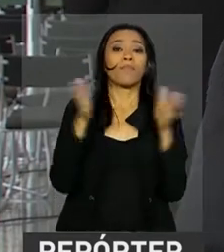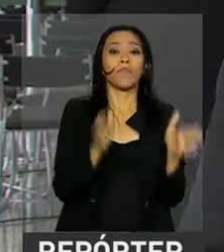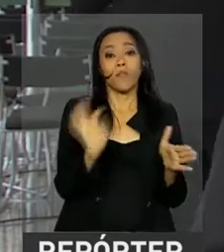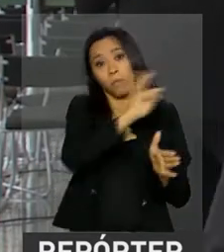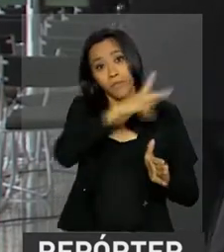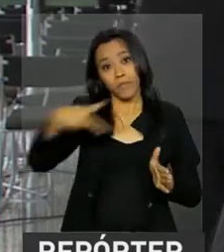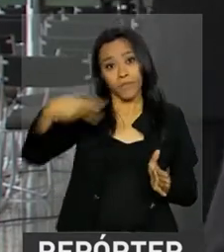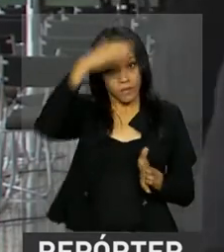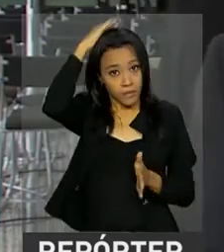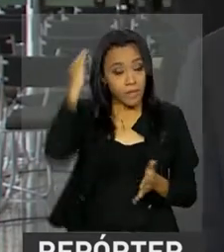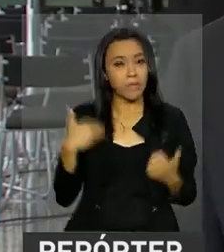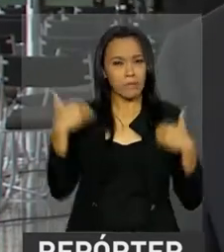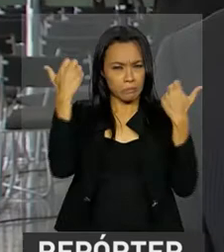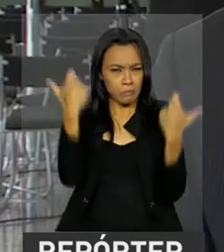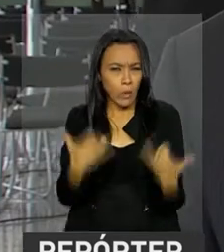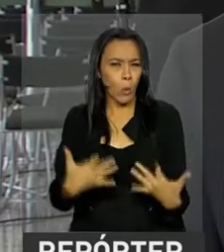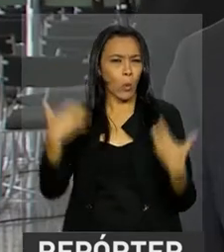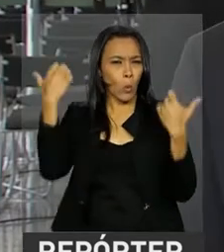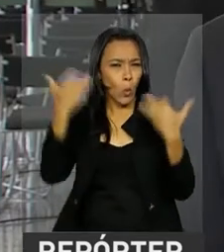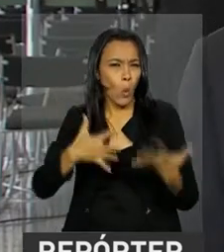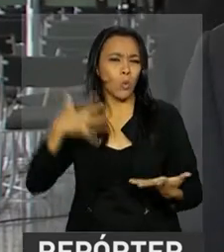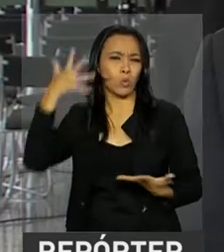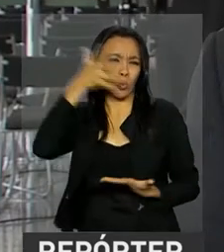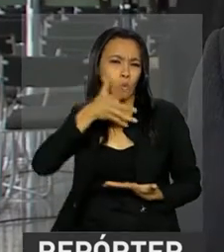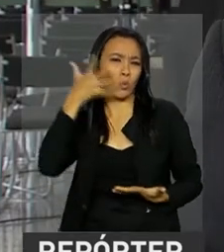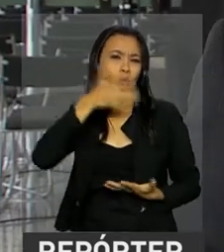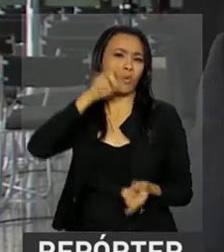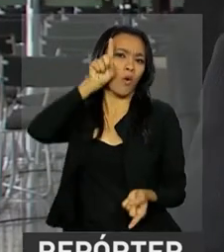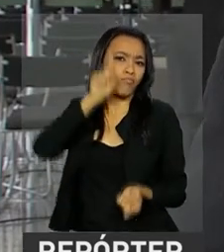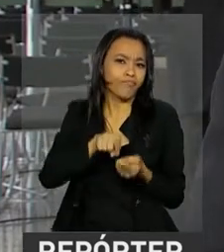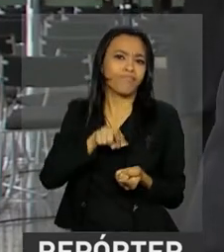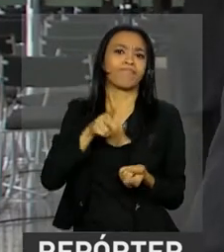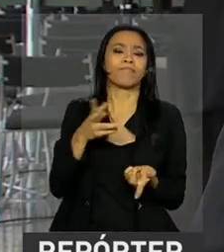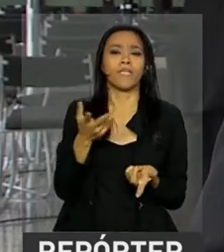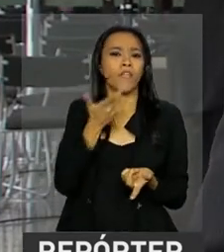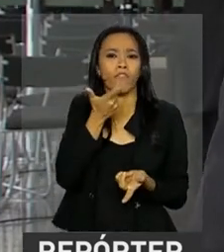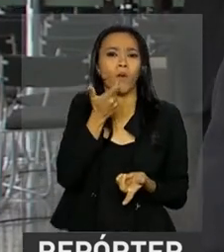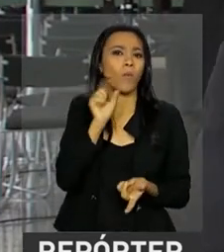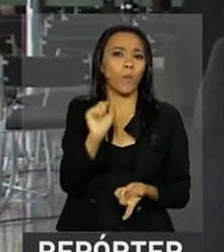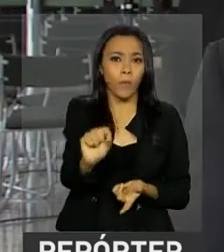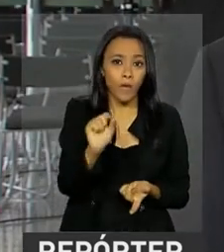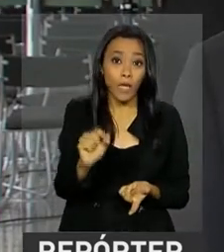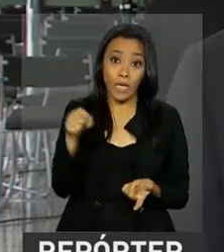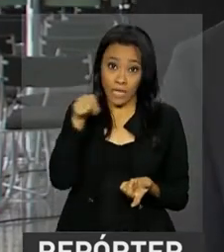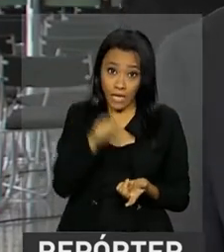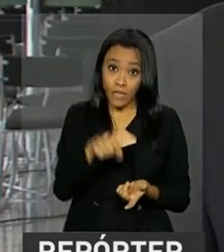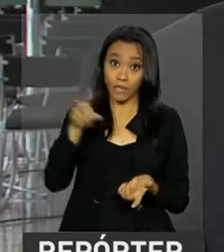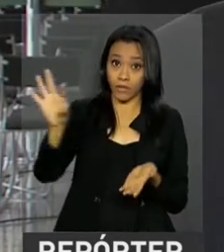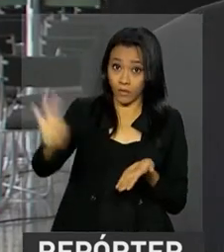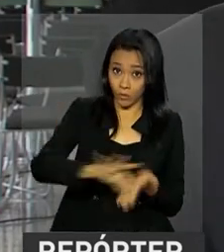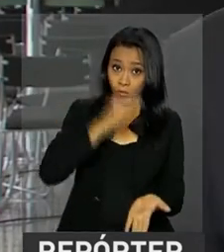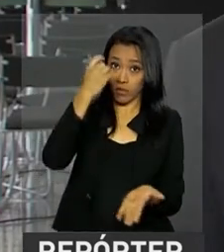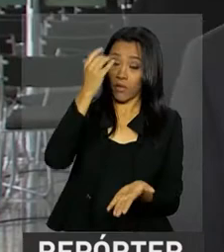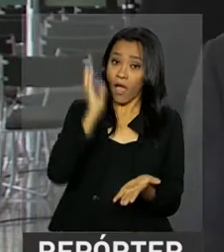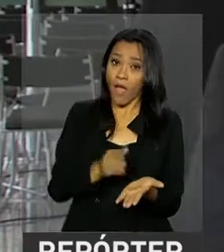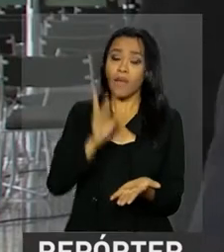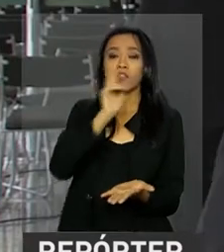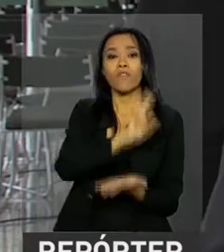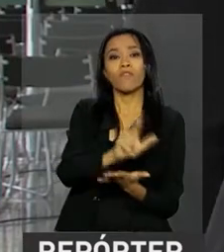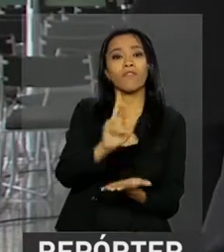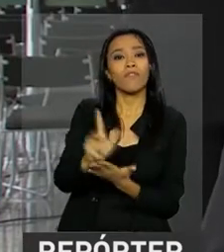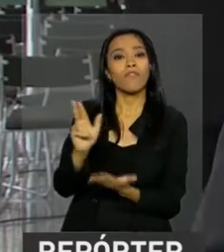michel temer ele falou nessa cerimônia fez um discurso rápido ele destacou que essa medida faz parte de um conjunto de iniciativas